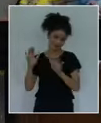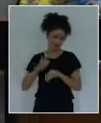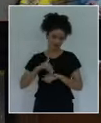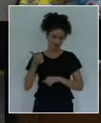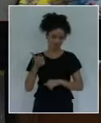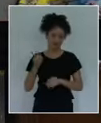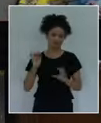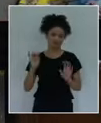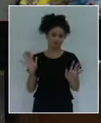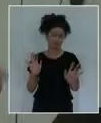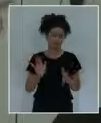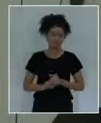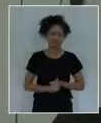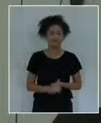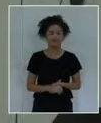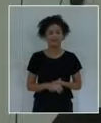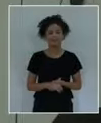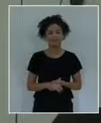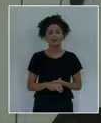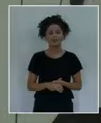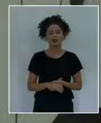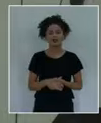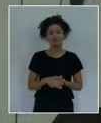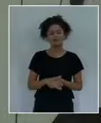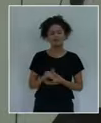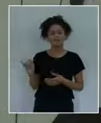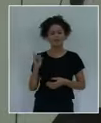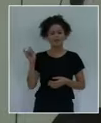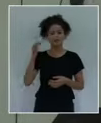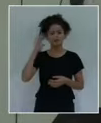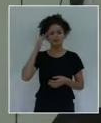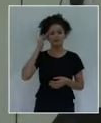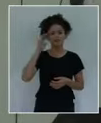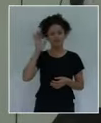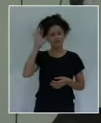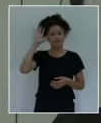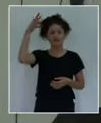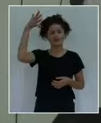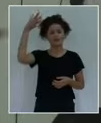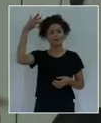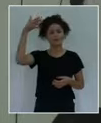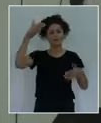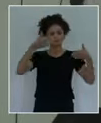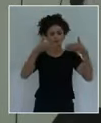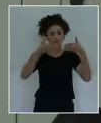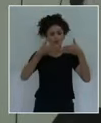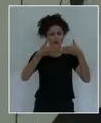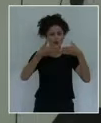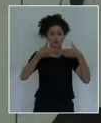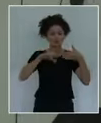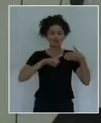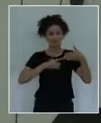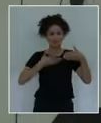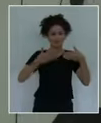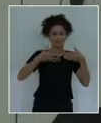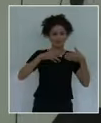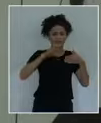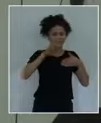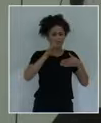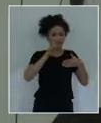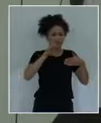usina hidrelétrica da Brecha. É interessante saber que quando a usina chega nessa vazão de 550 metros cúbicos por